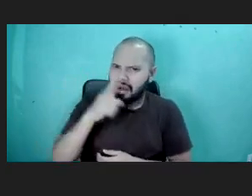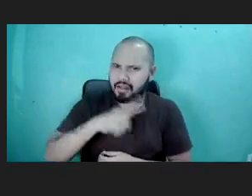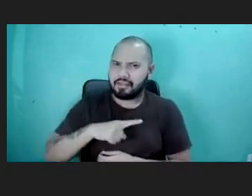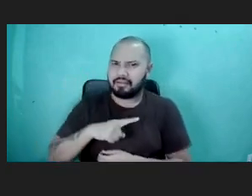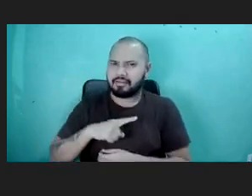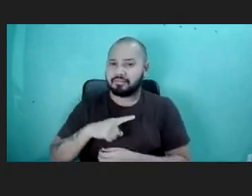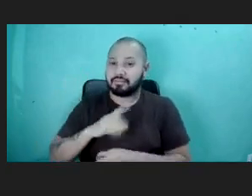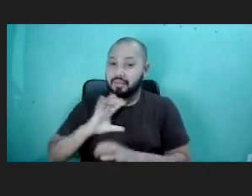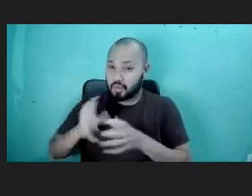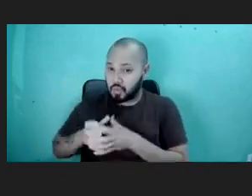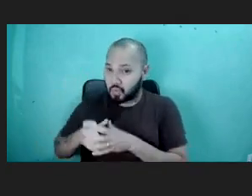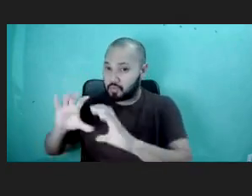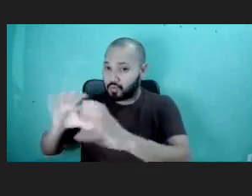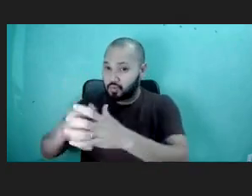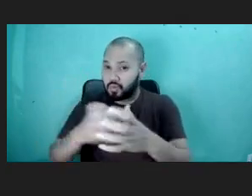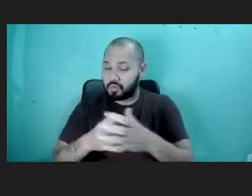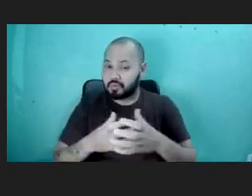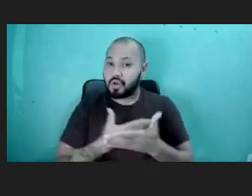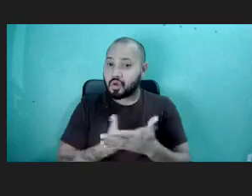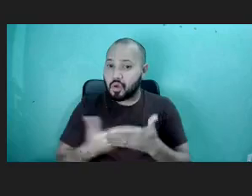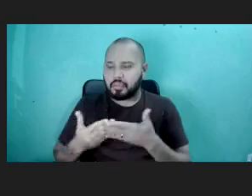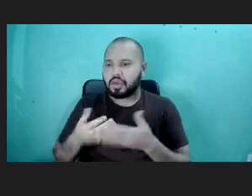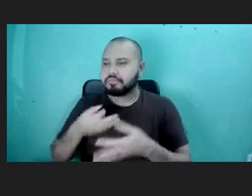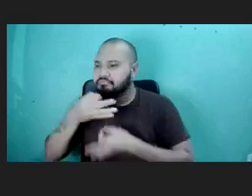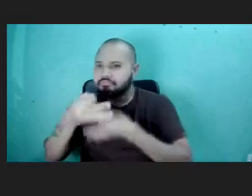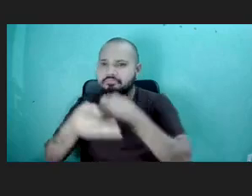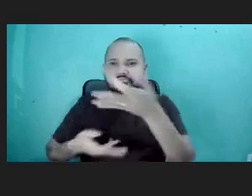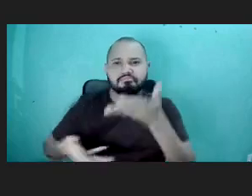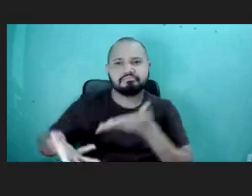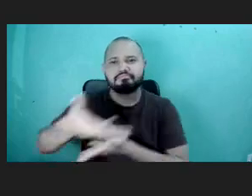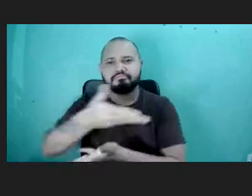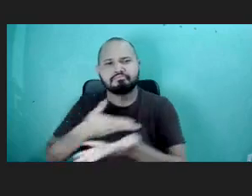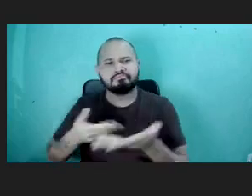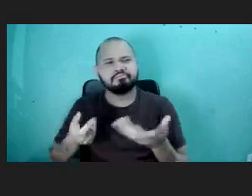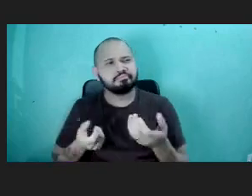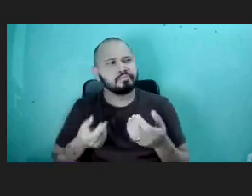começam a se reunir e dividir entre si esses estranhamentos,